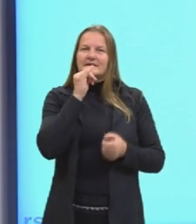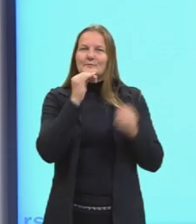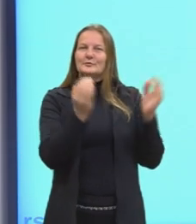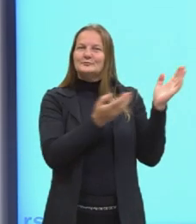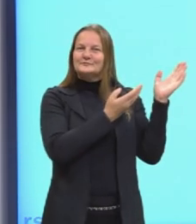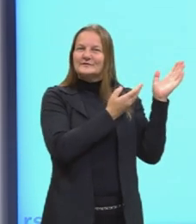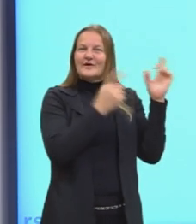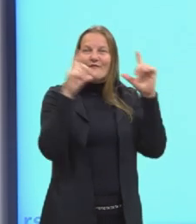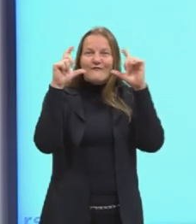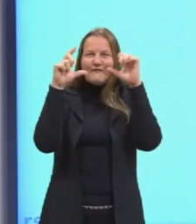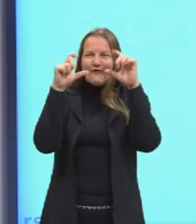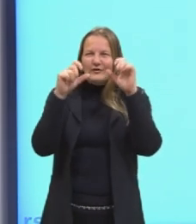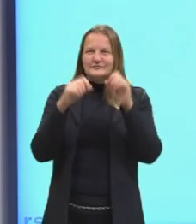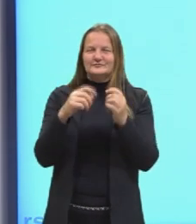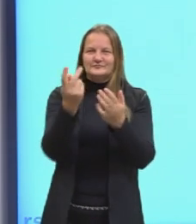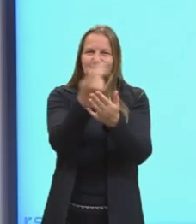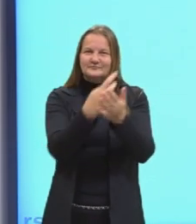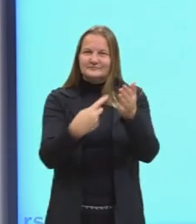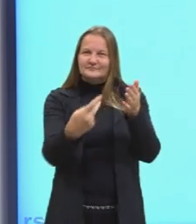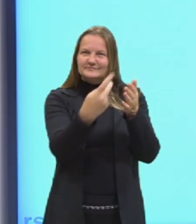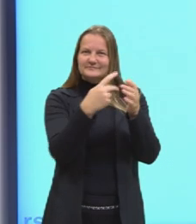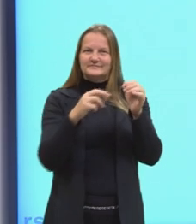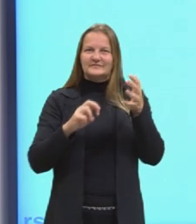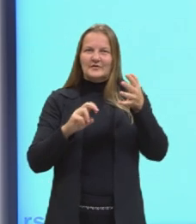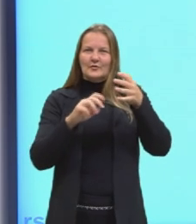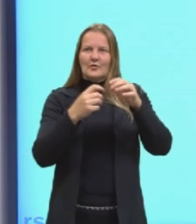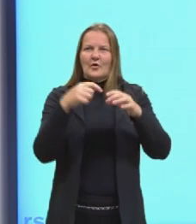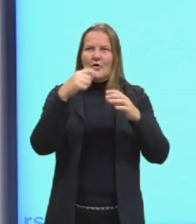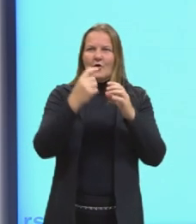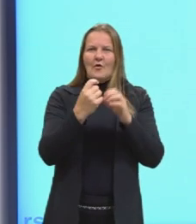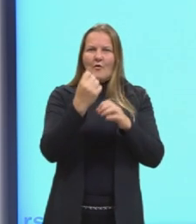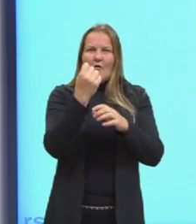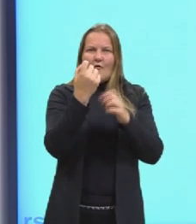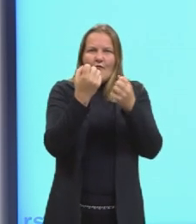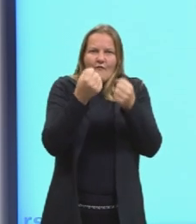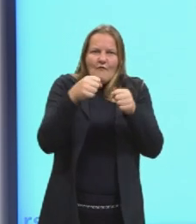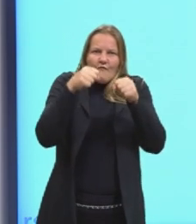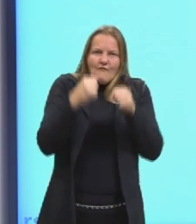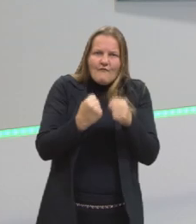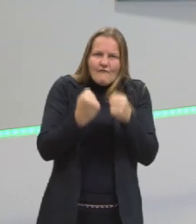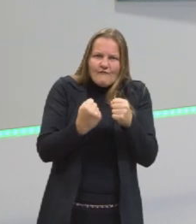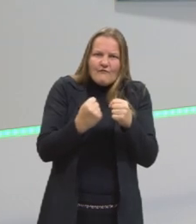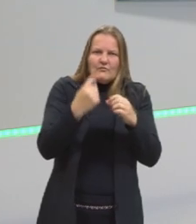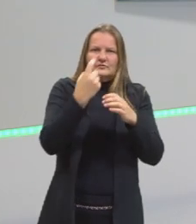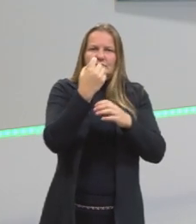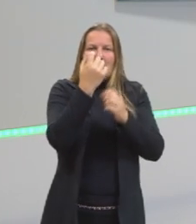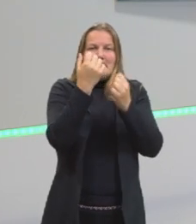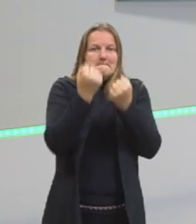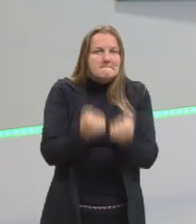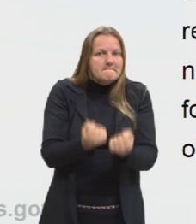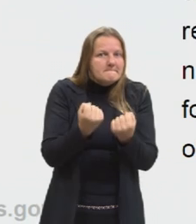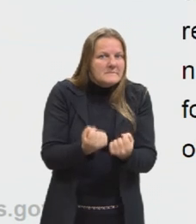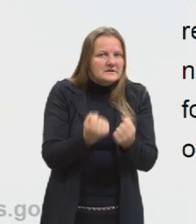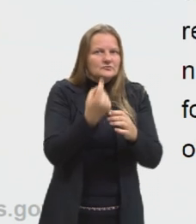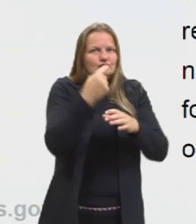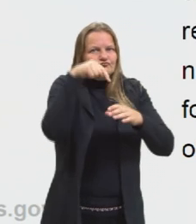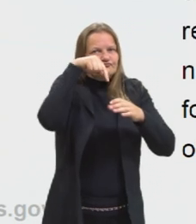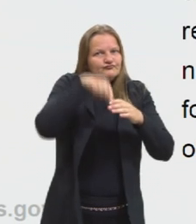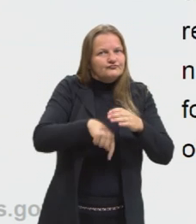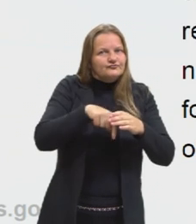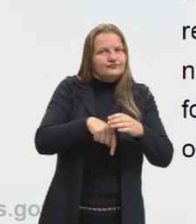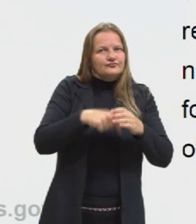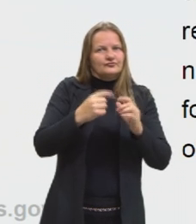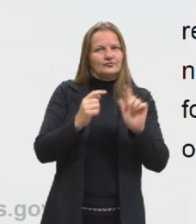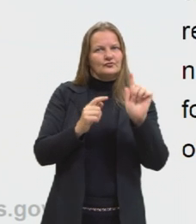tem a força para baixo essa força né mas especificamente é a força peso que é devido à